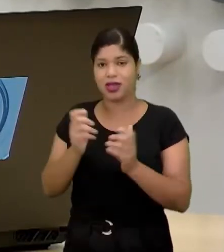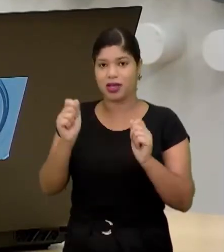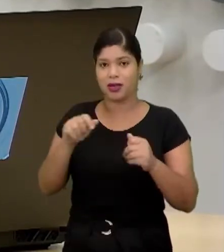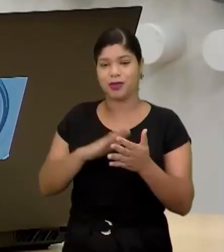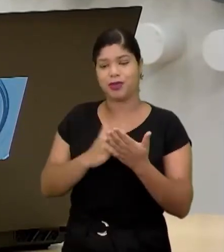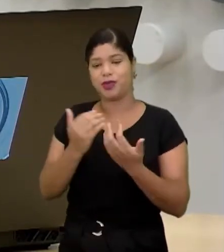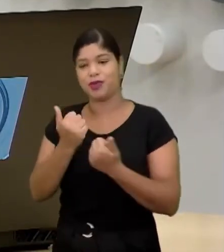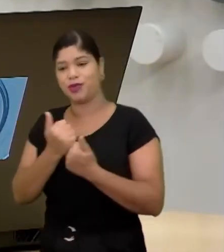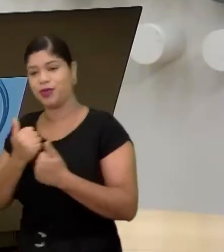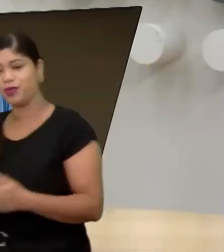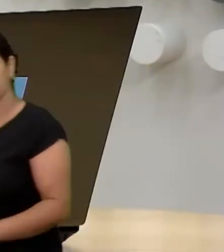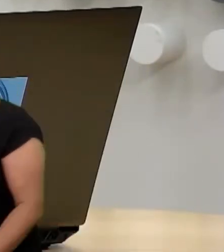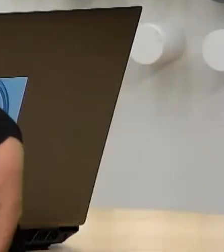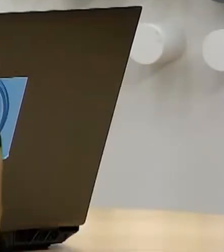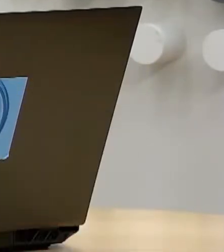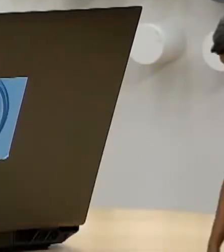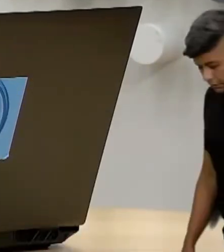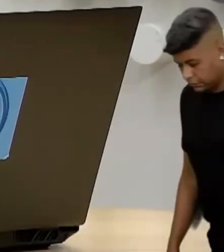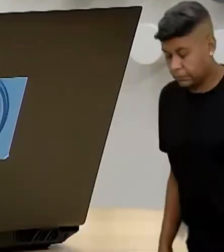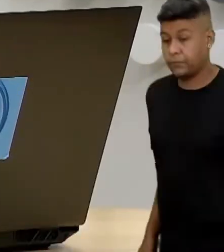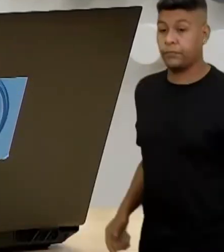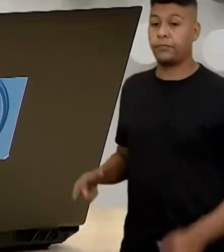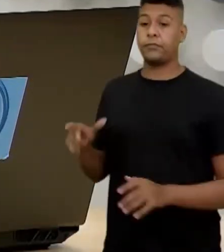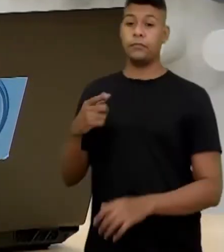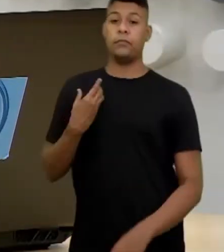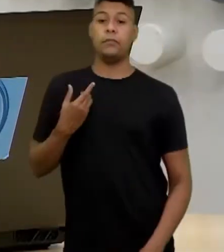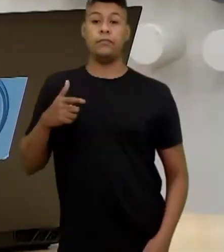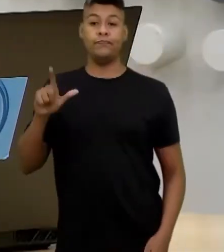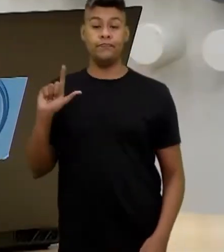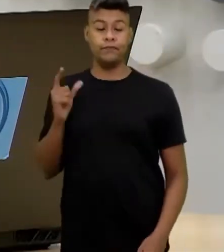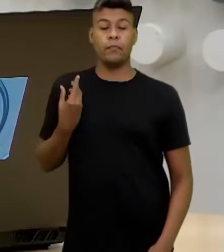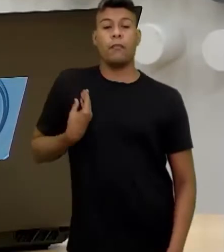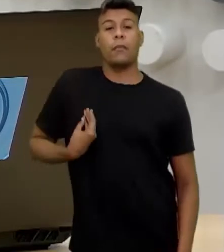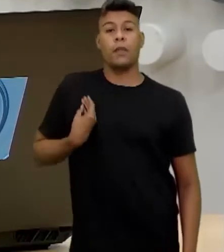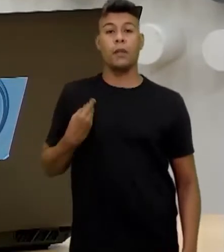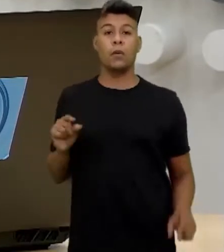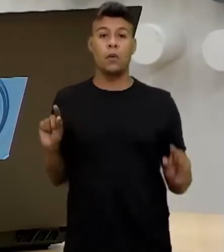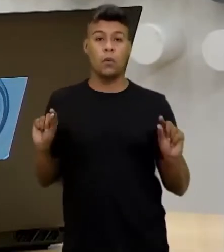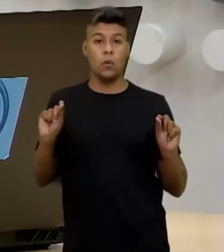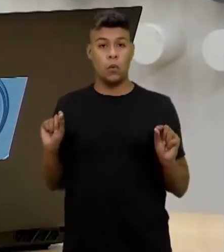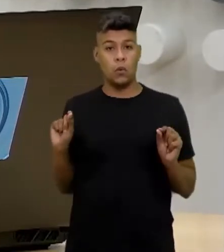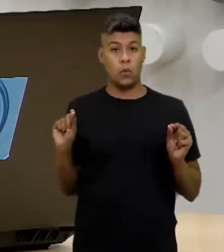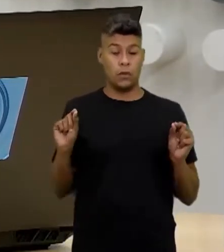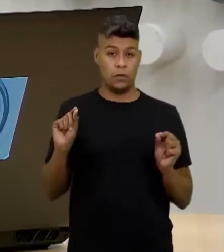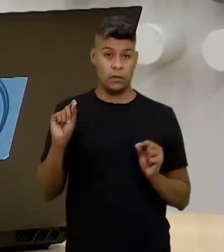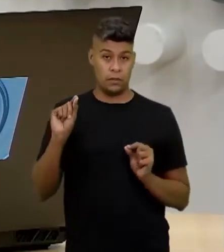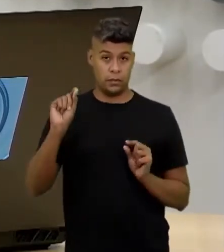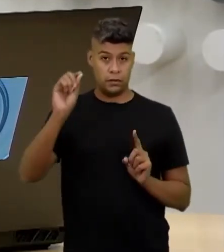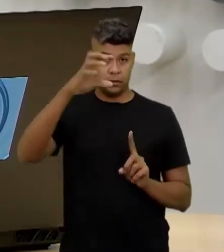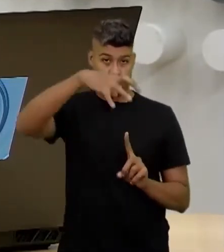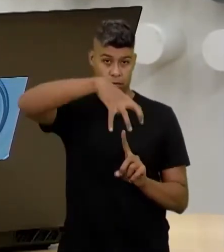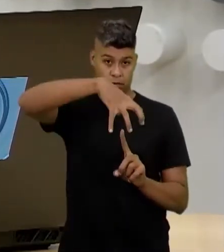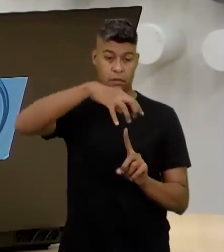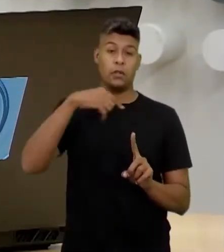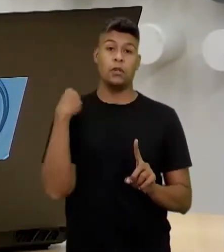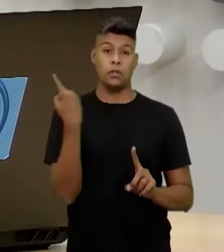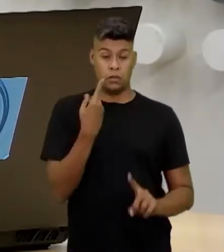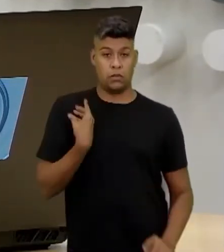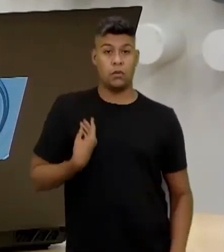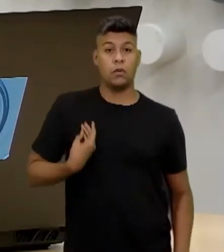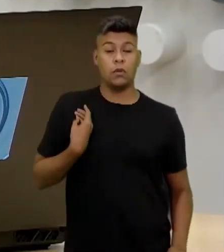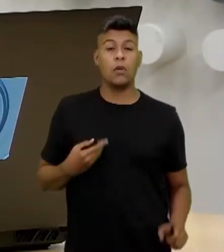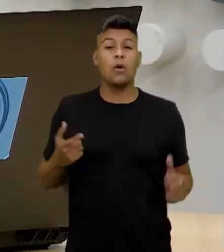diz o seguinte antes da gente viver assim sob o jogo dos Reis e nós